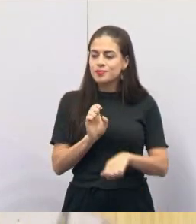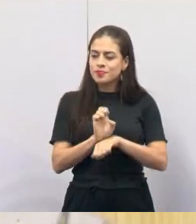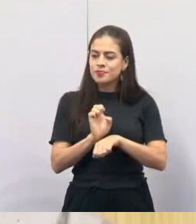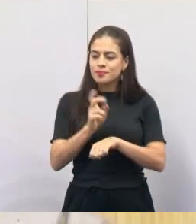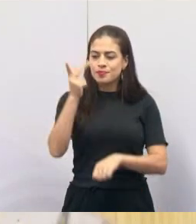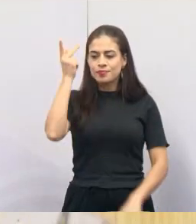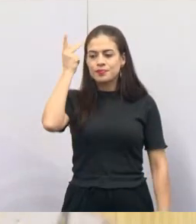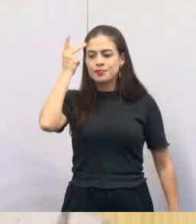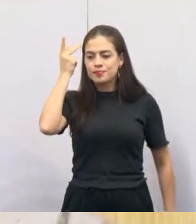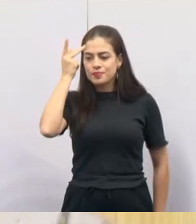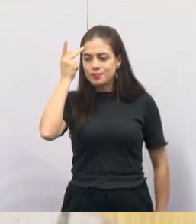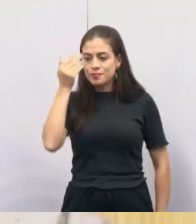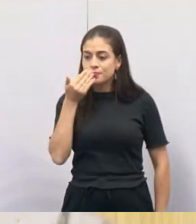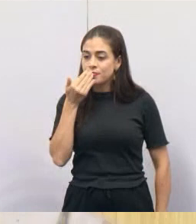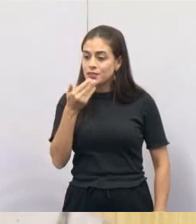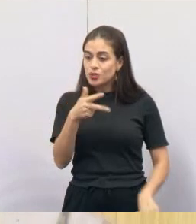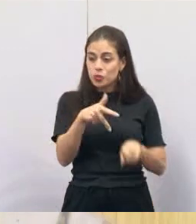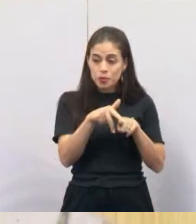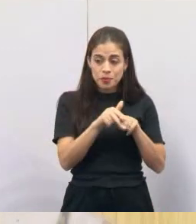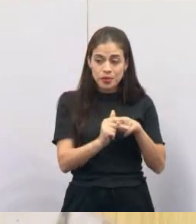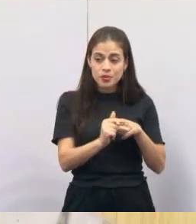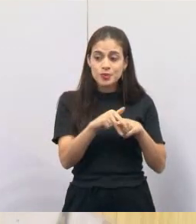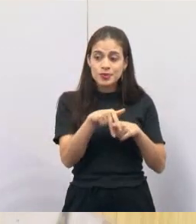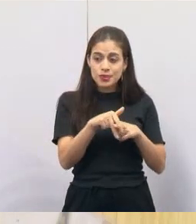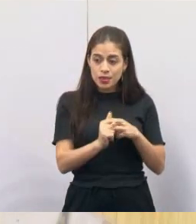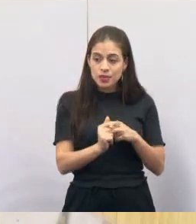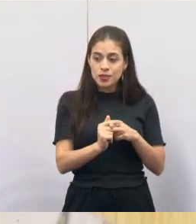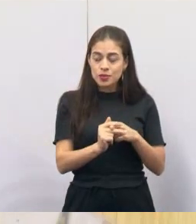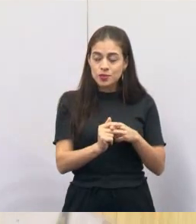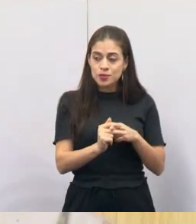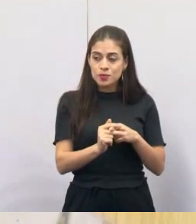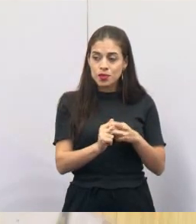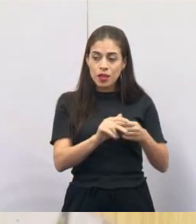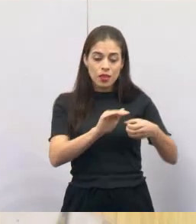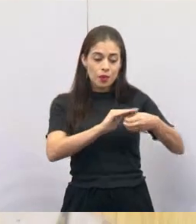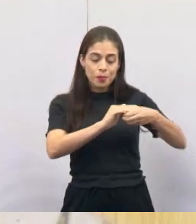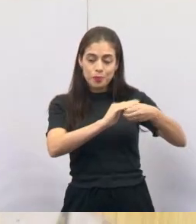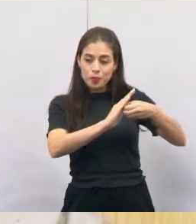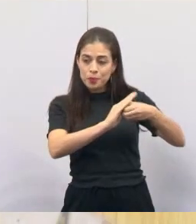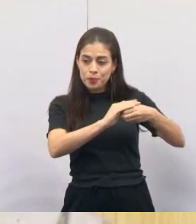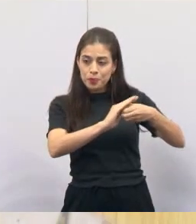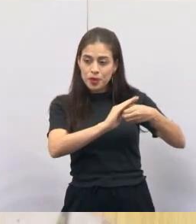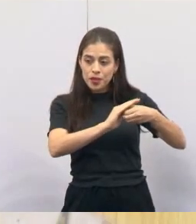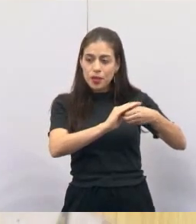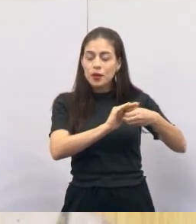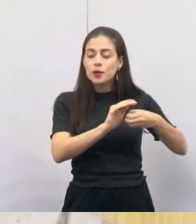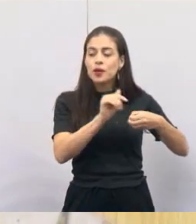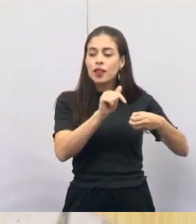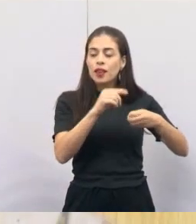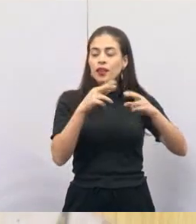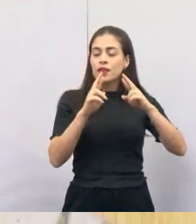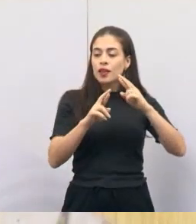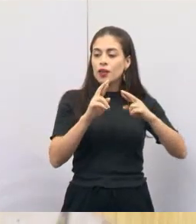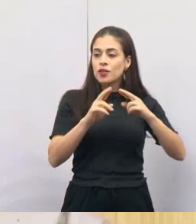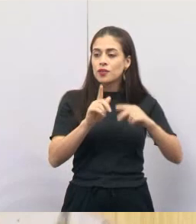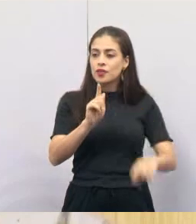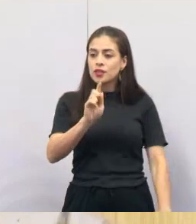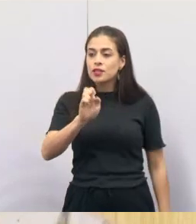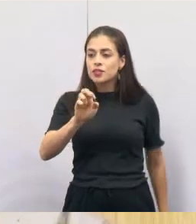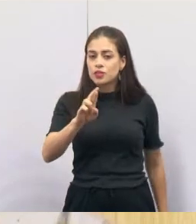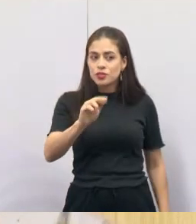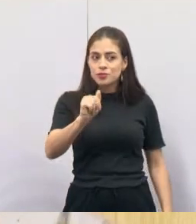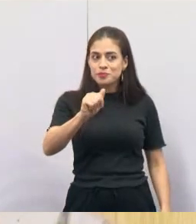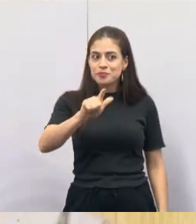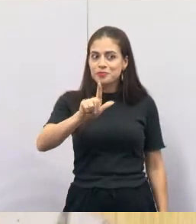Paulo, solicitando manutenção de bueiros na rodovia Geraldo Scavone, próximo aos